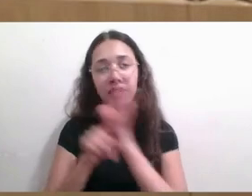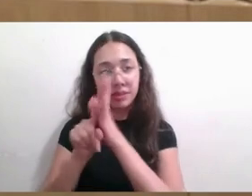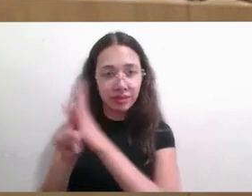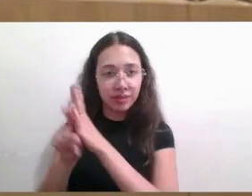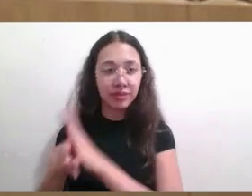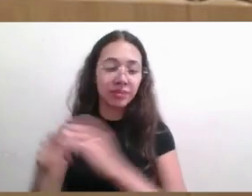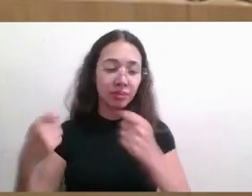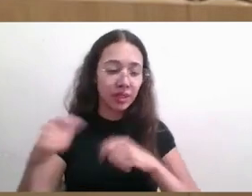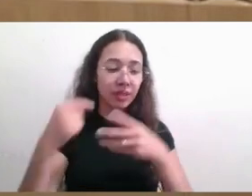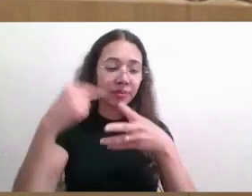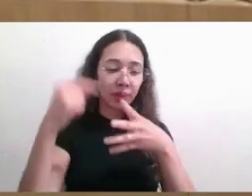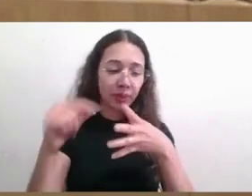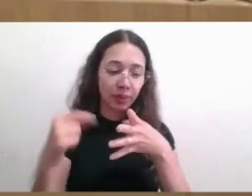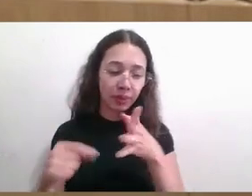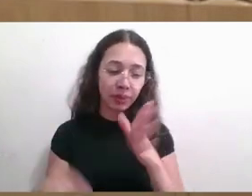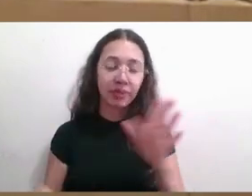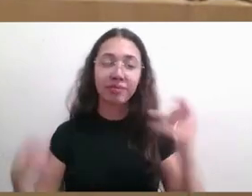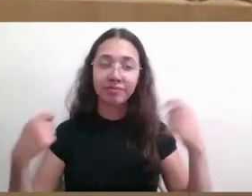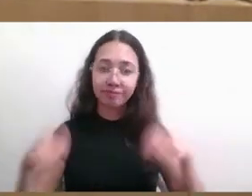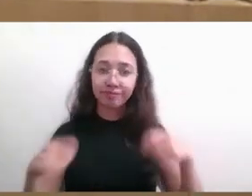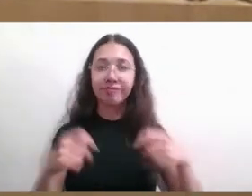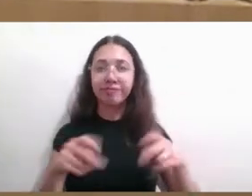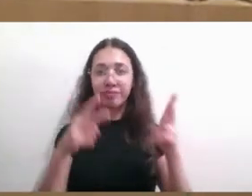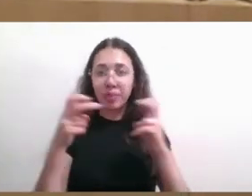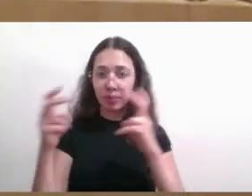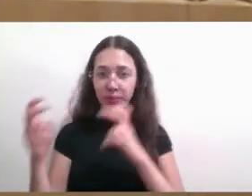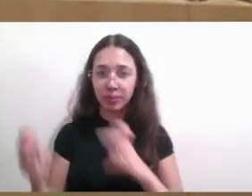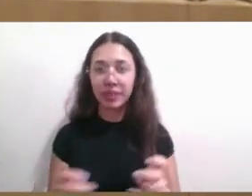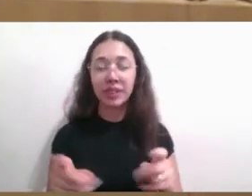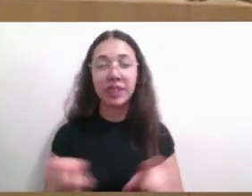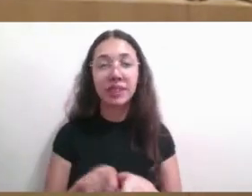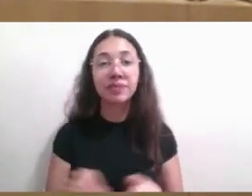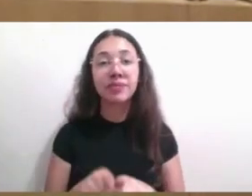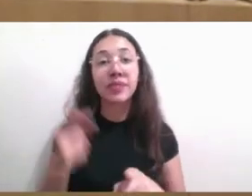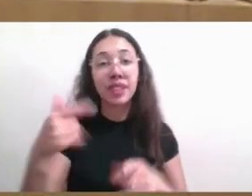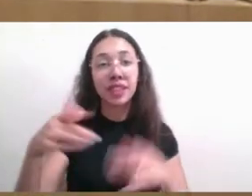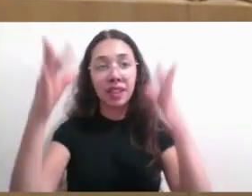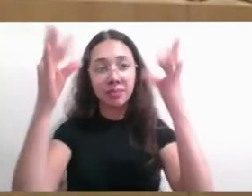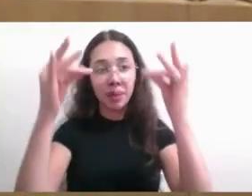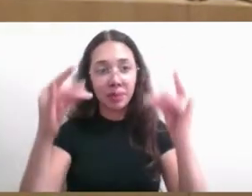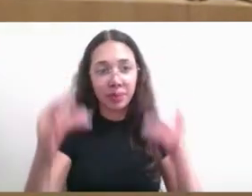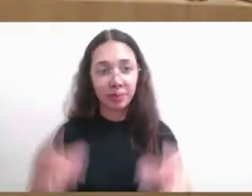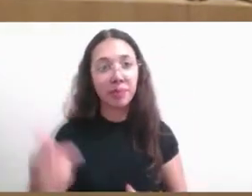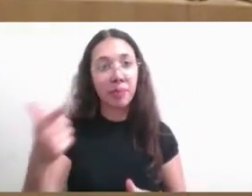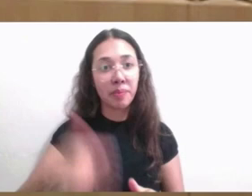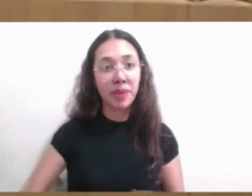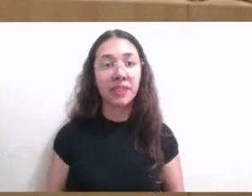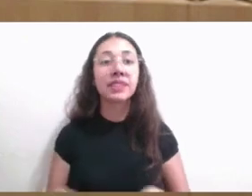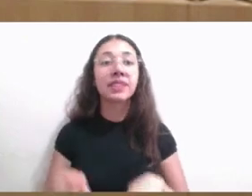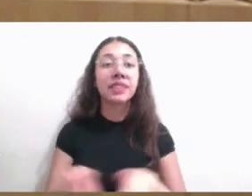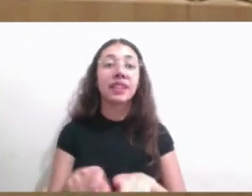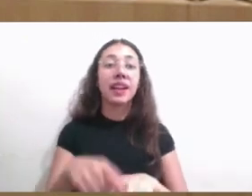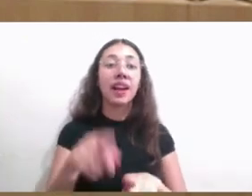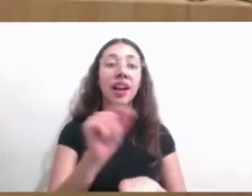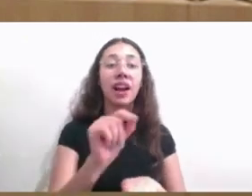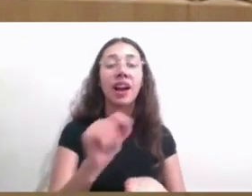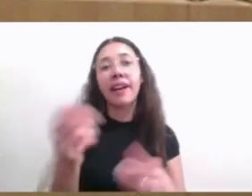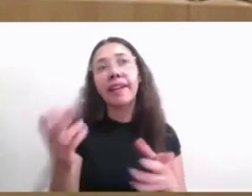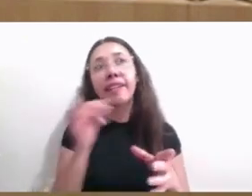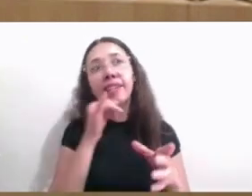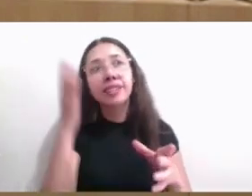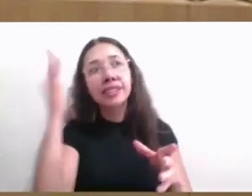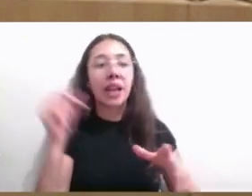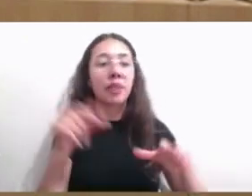gente precisa observar e que a gente quer detalhar mais nessa análise. Mas as unidades, elas não escolhem, não dá para